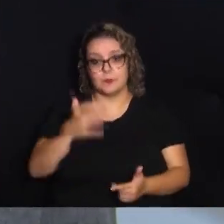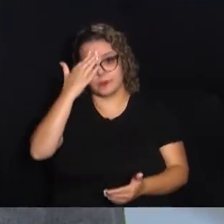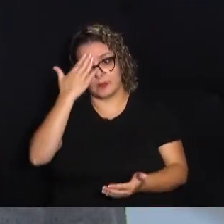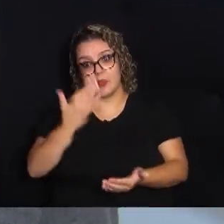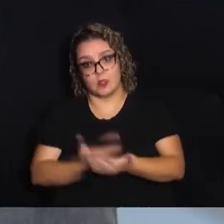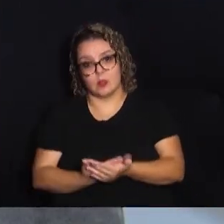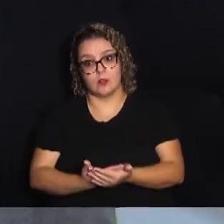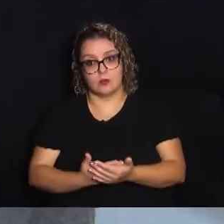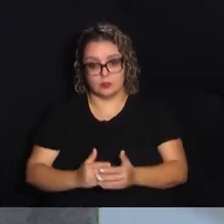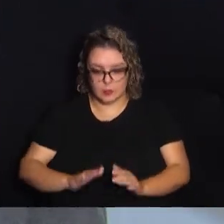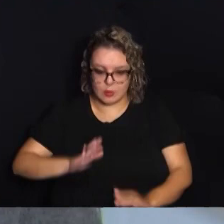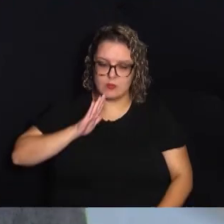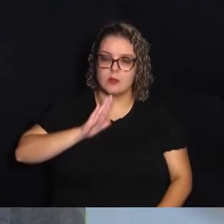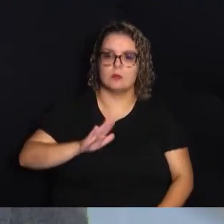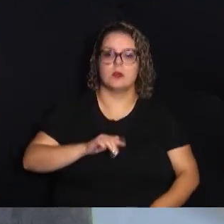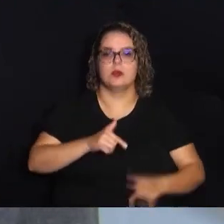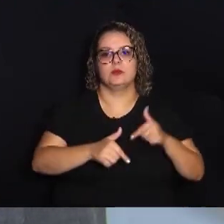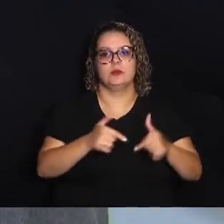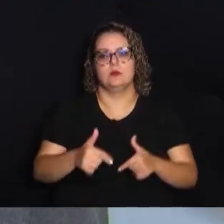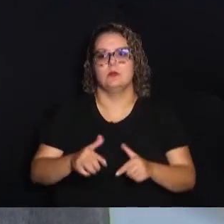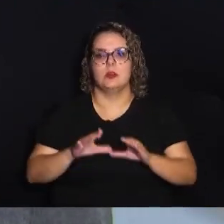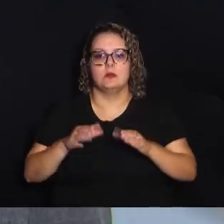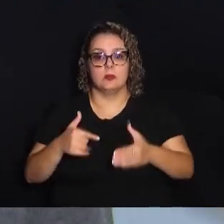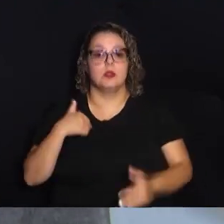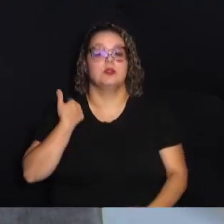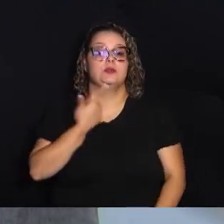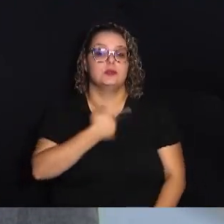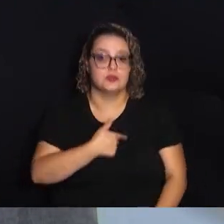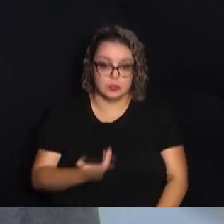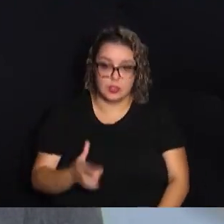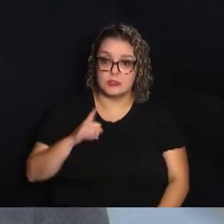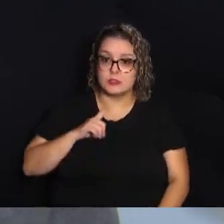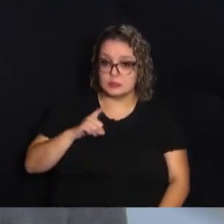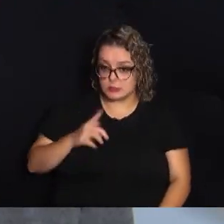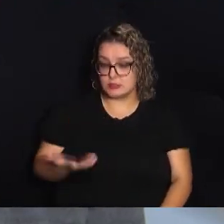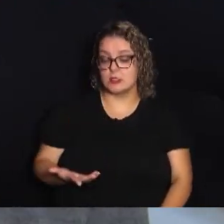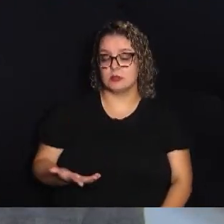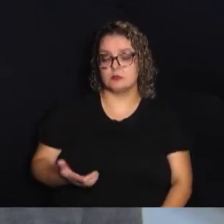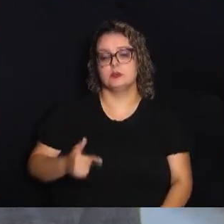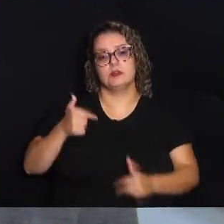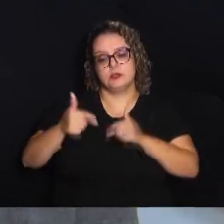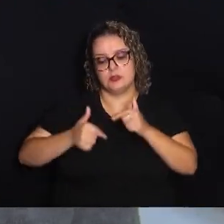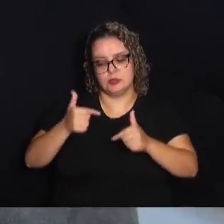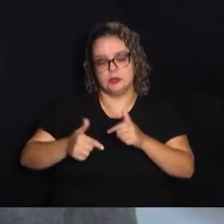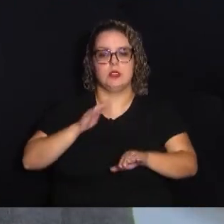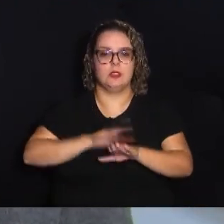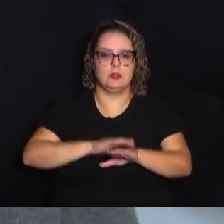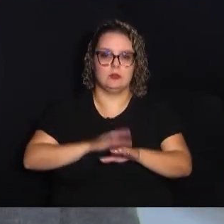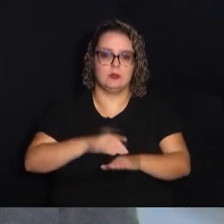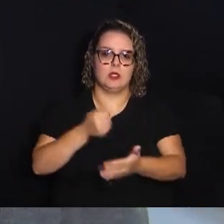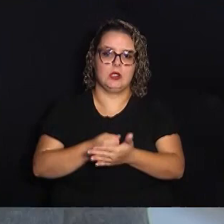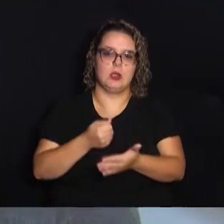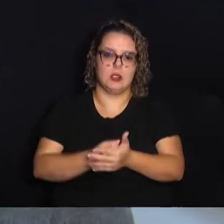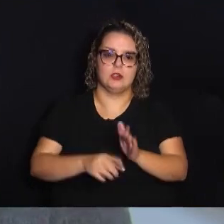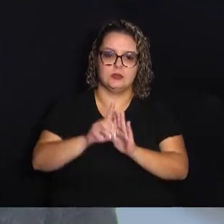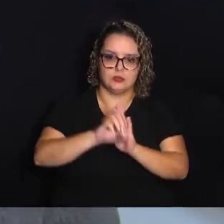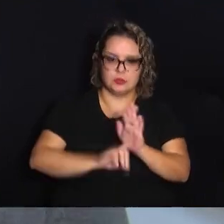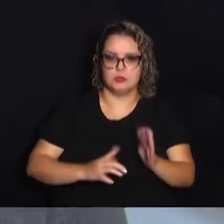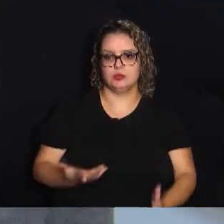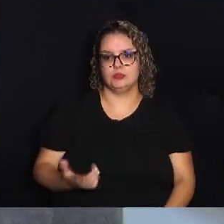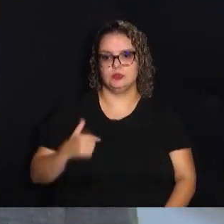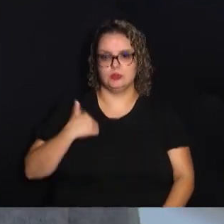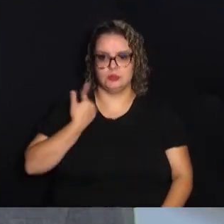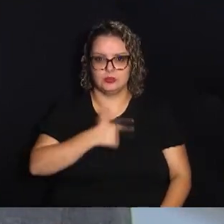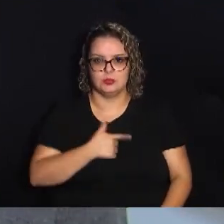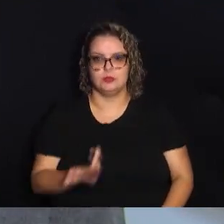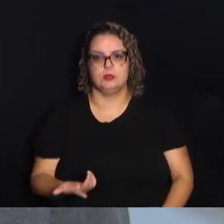problema mas eu acredito que é um ano que promete bastante trabalho da comissão e nós temos aí Que trabalhar atuar para